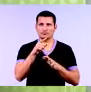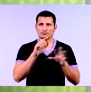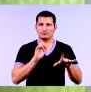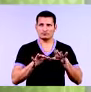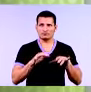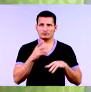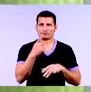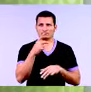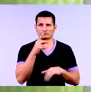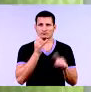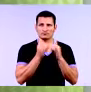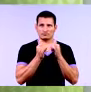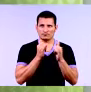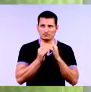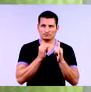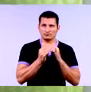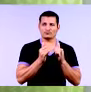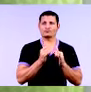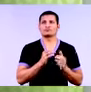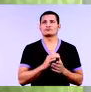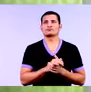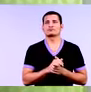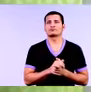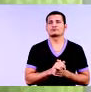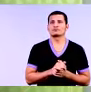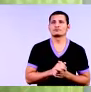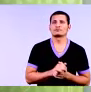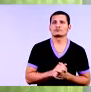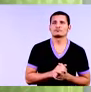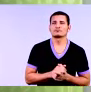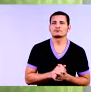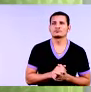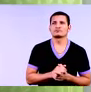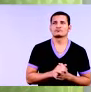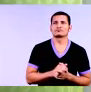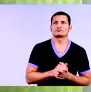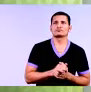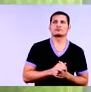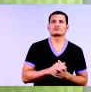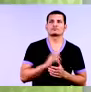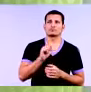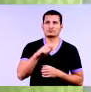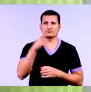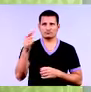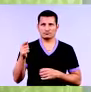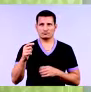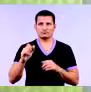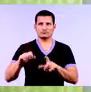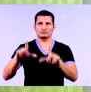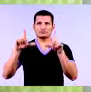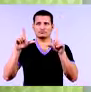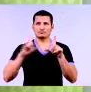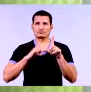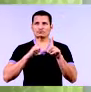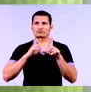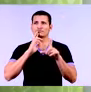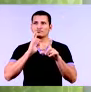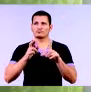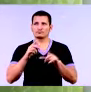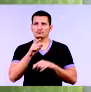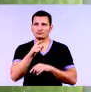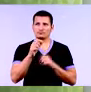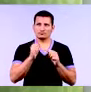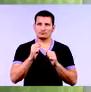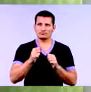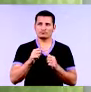dados, passa as suas informações e na tela seguinte ele mostra um resumo para você, para que você